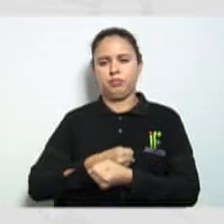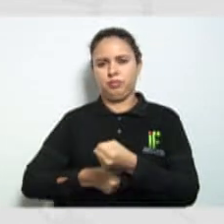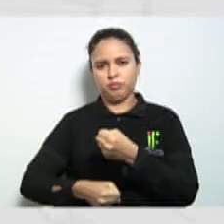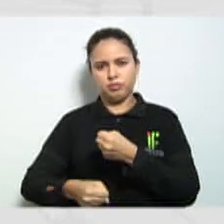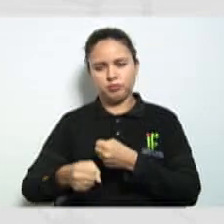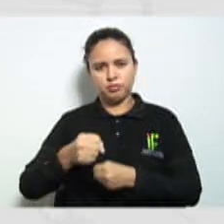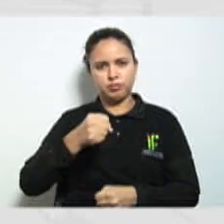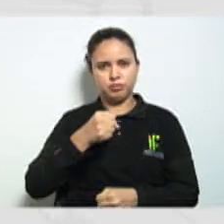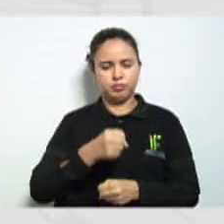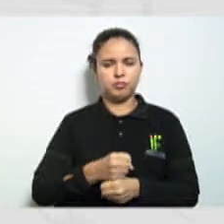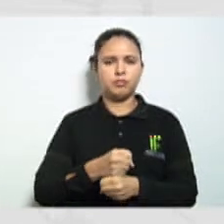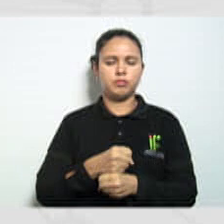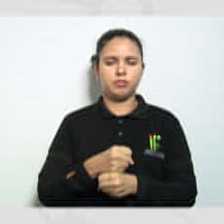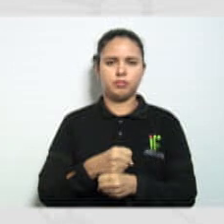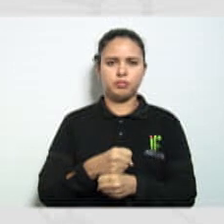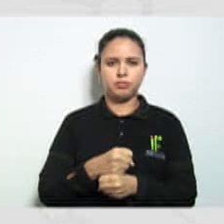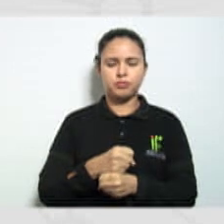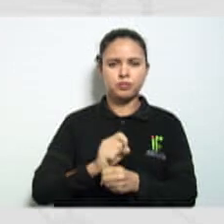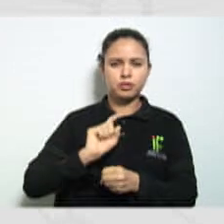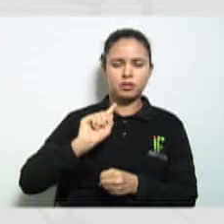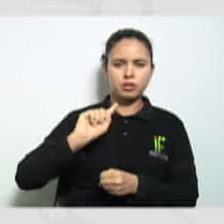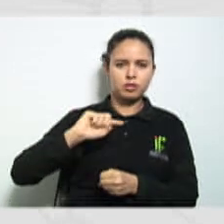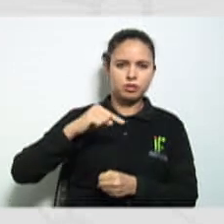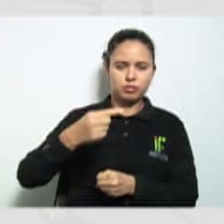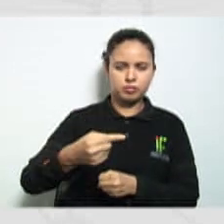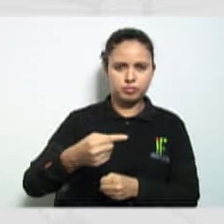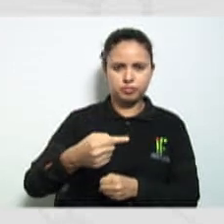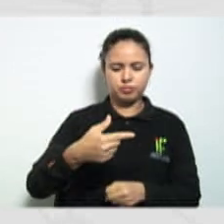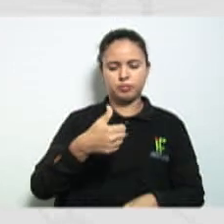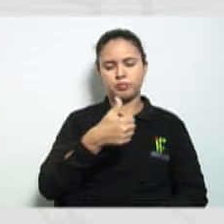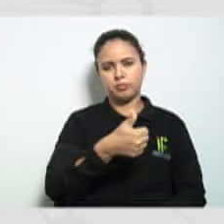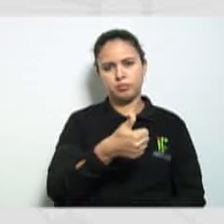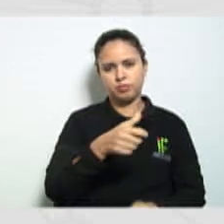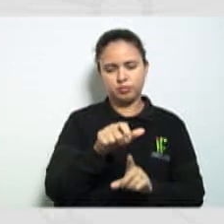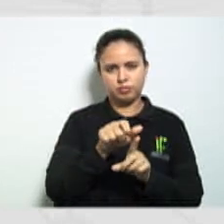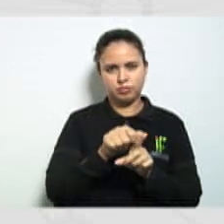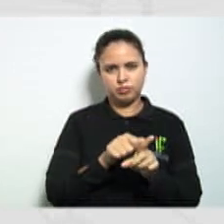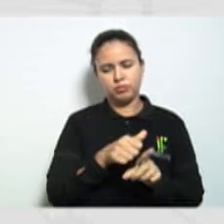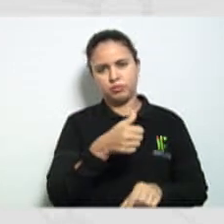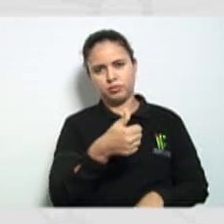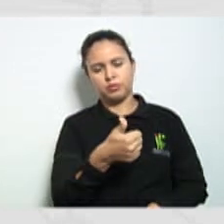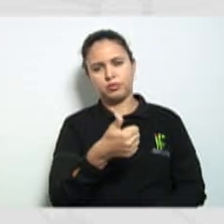dívidas que serão pagas a partir do 1 de